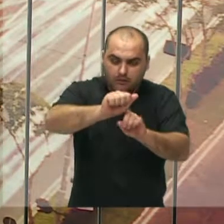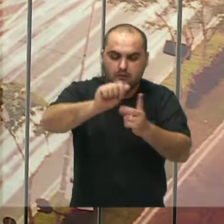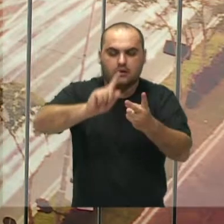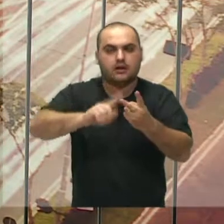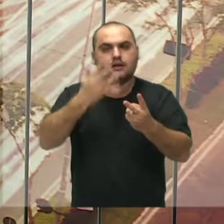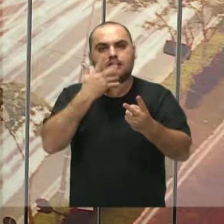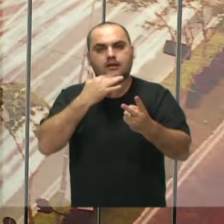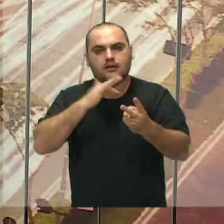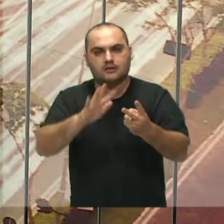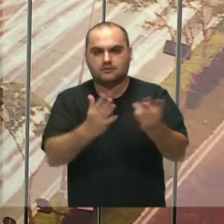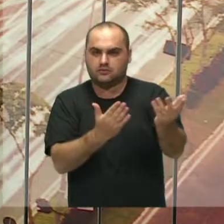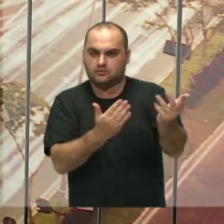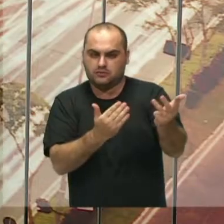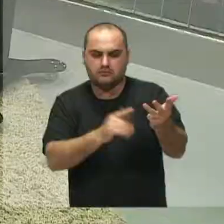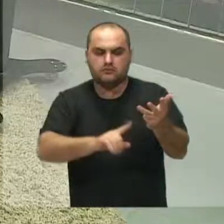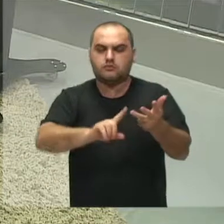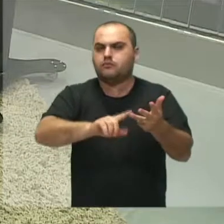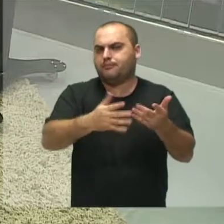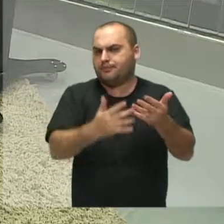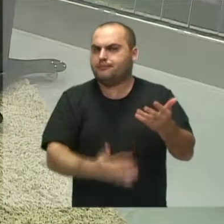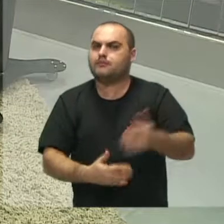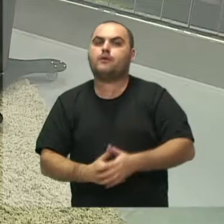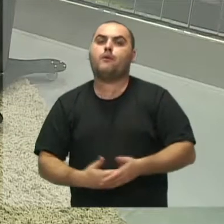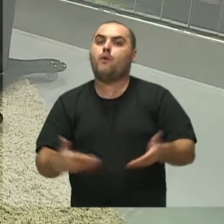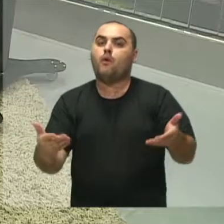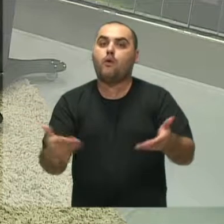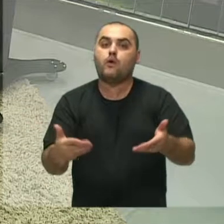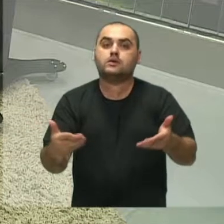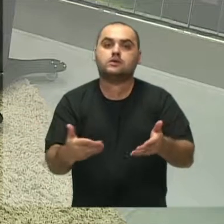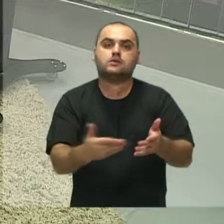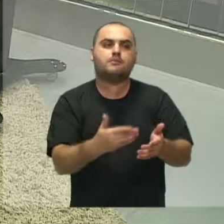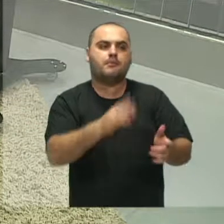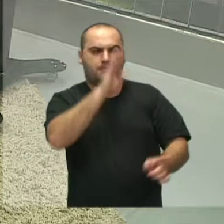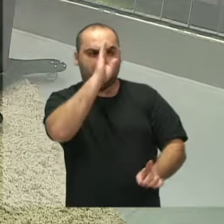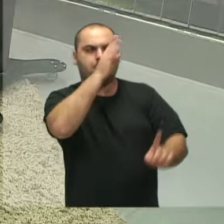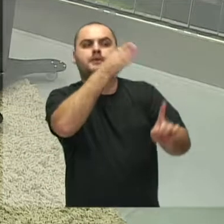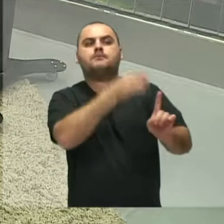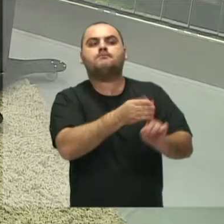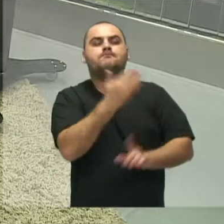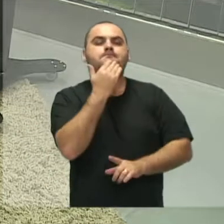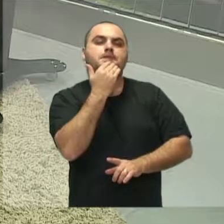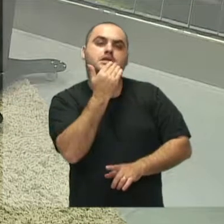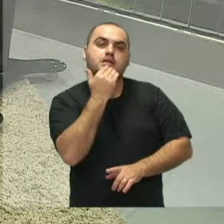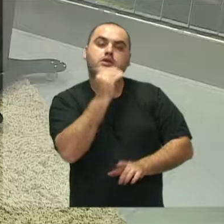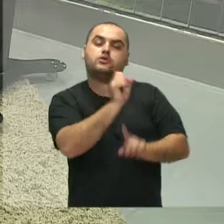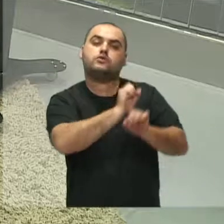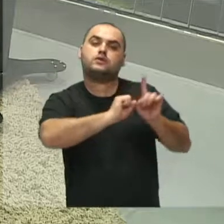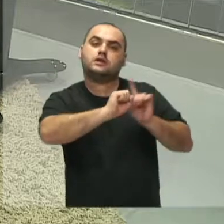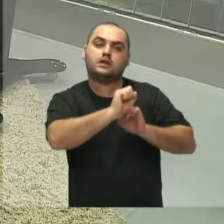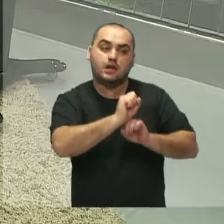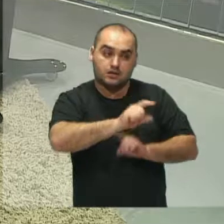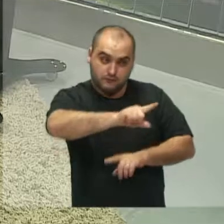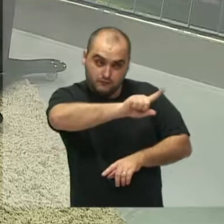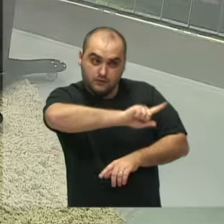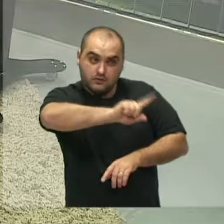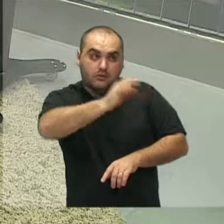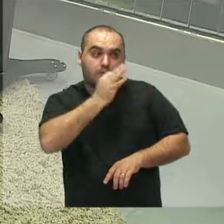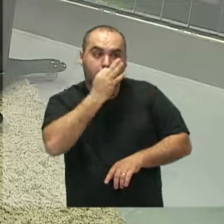Adolescente. Hoje, quais são as principais demandas que as pessoas trazem e que você pretende trabalhar também?